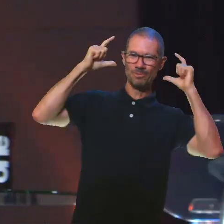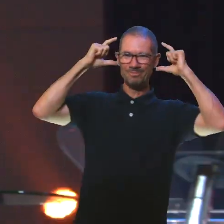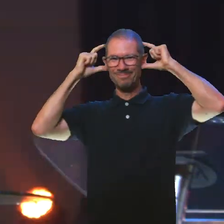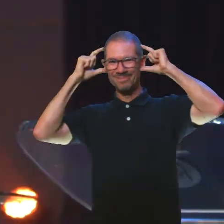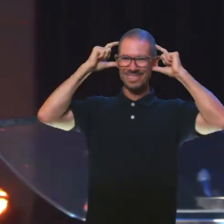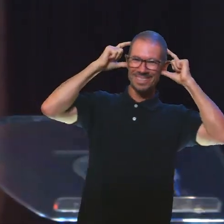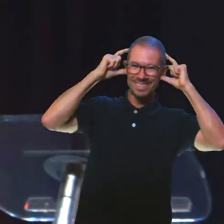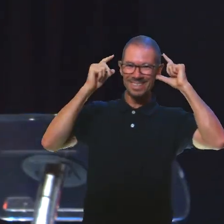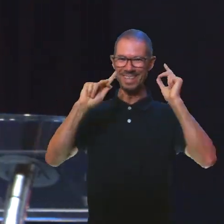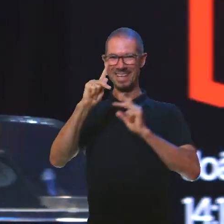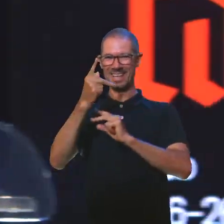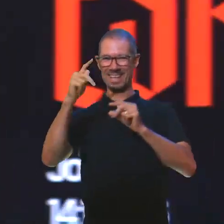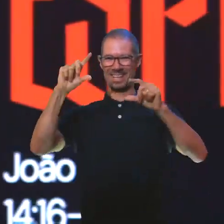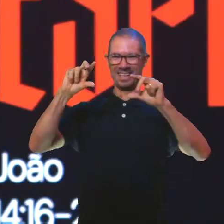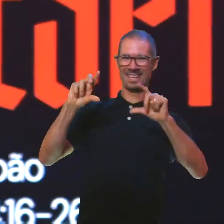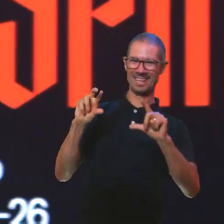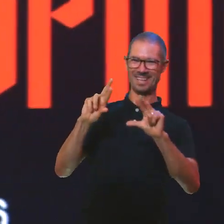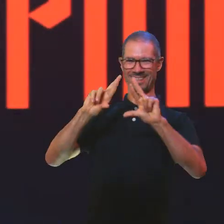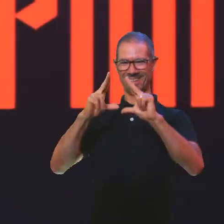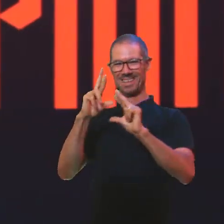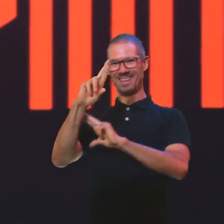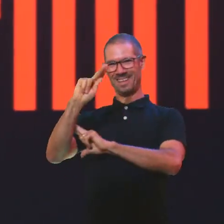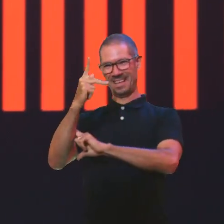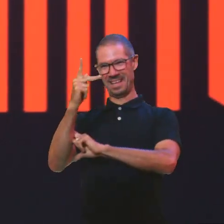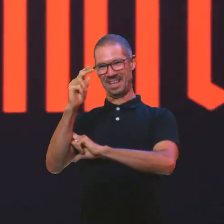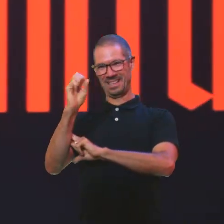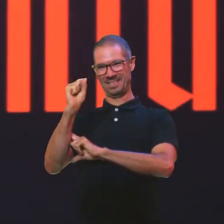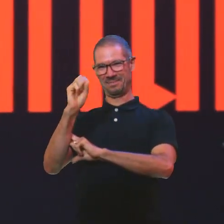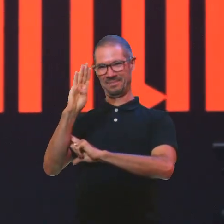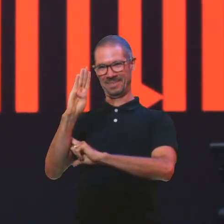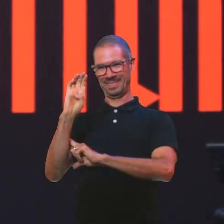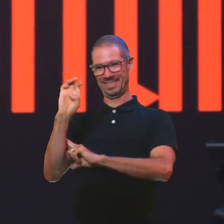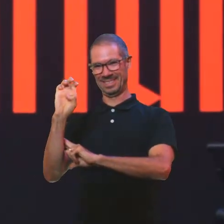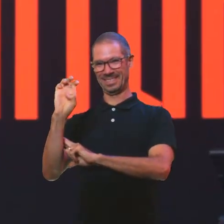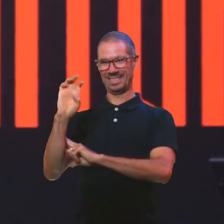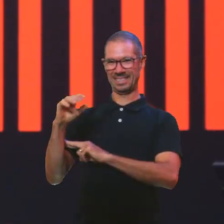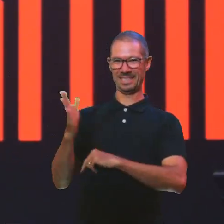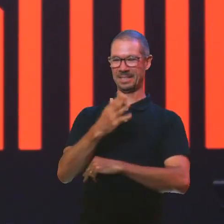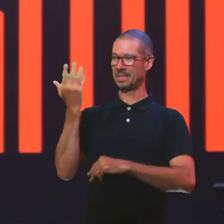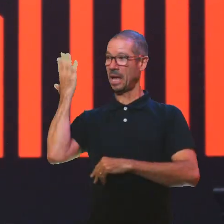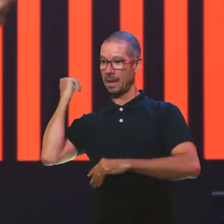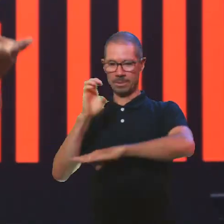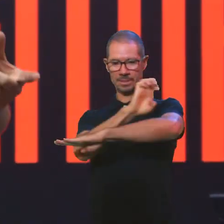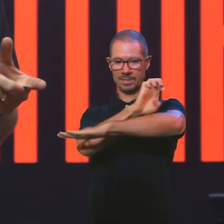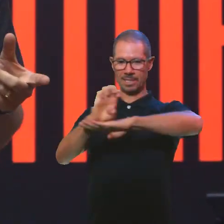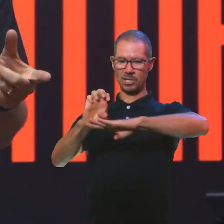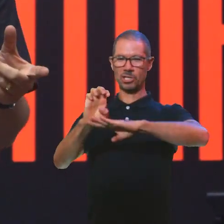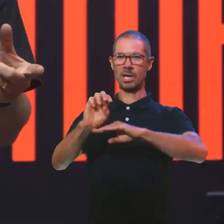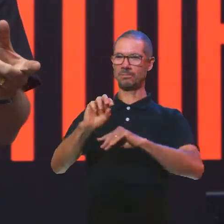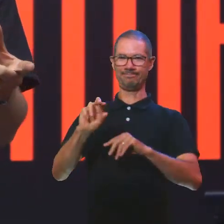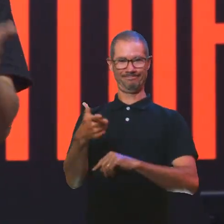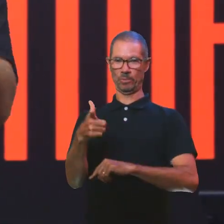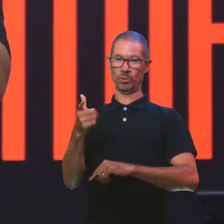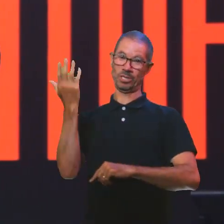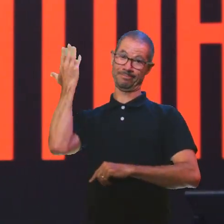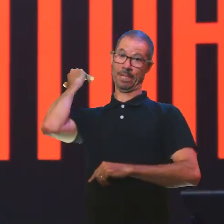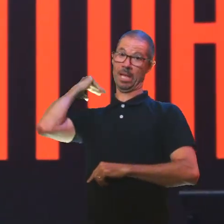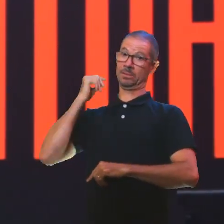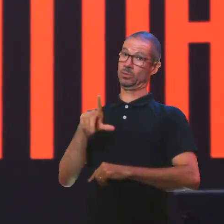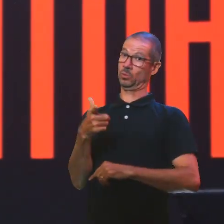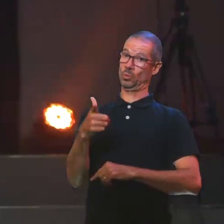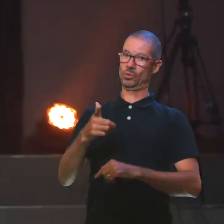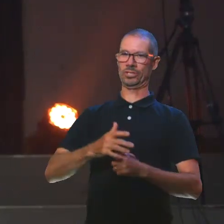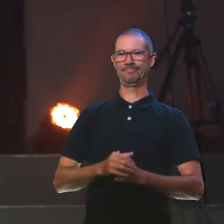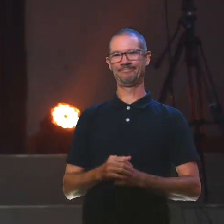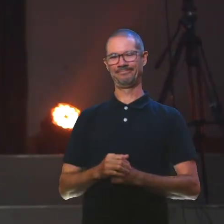Lucas do HSBC, o Lucas estagiário, se bem que naquela época não tinha nome, porque estagiário não tem nome, você sabe, né? Você que é estagiário sabe que